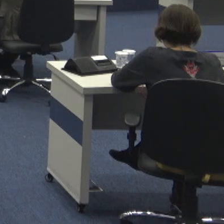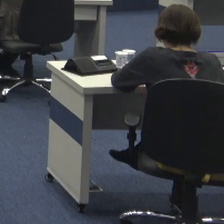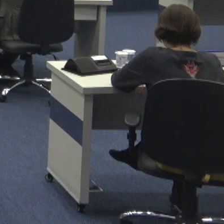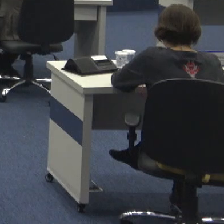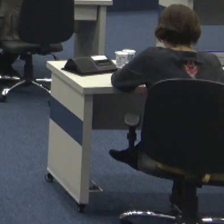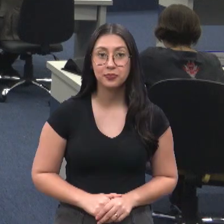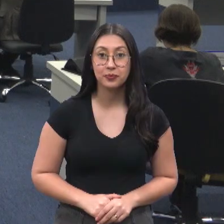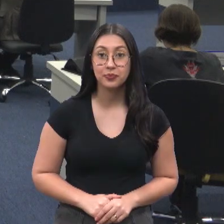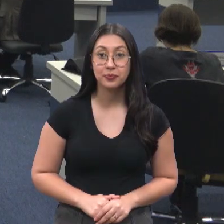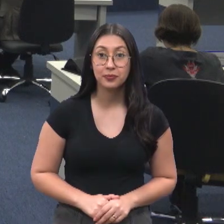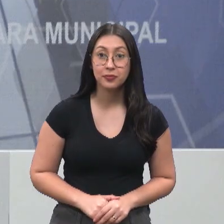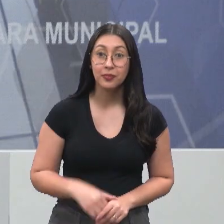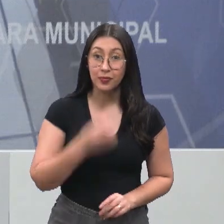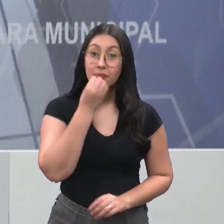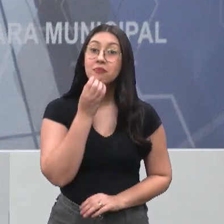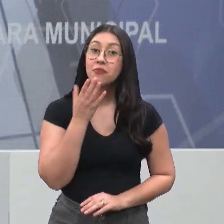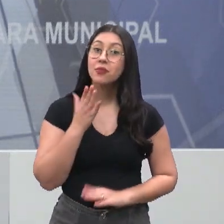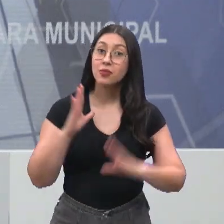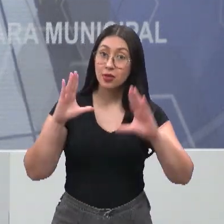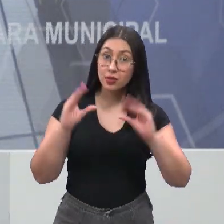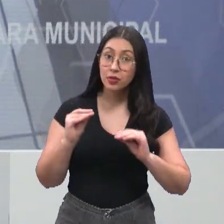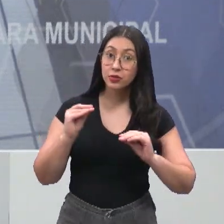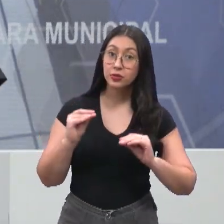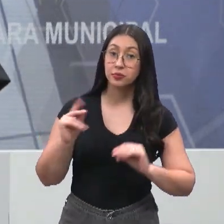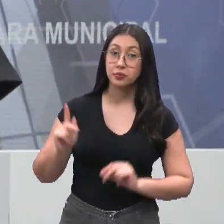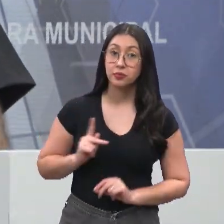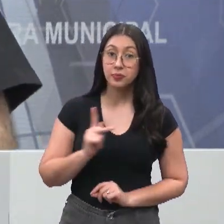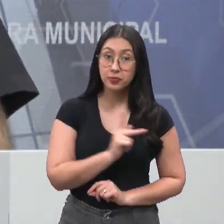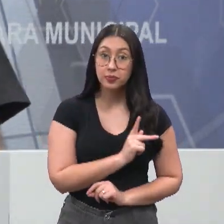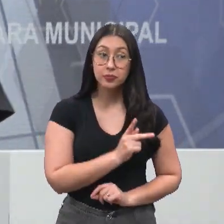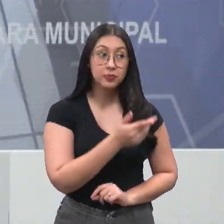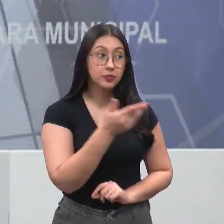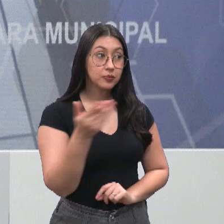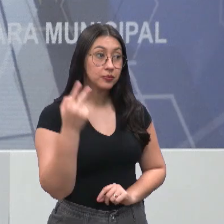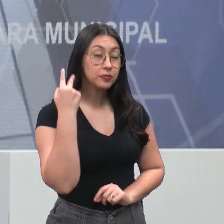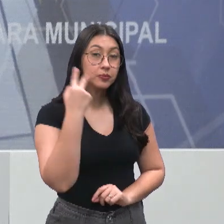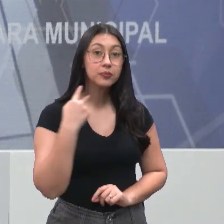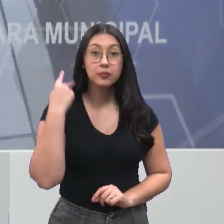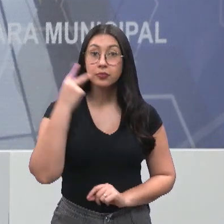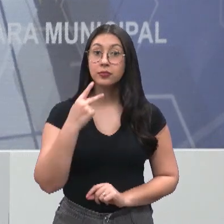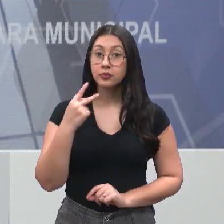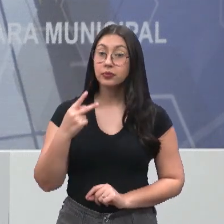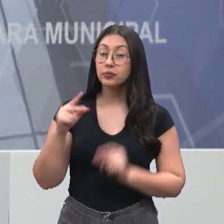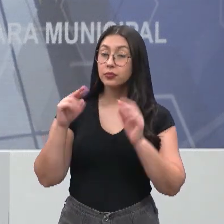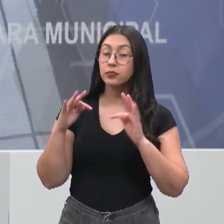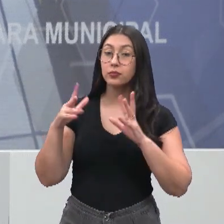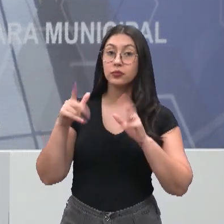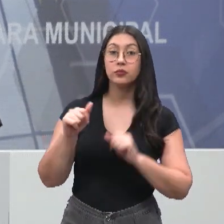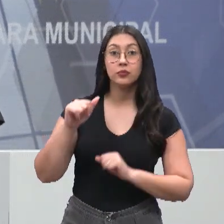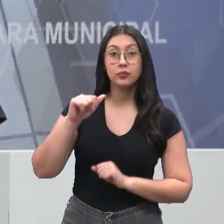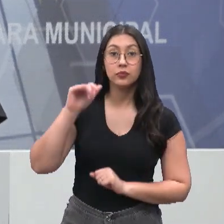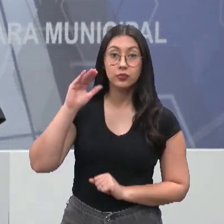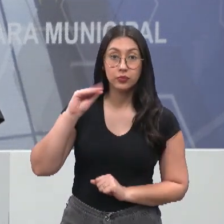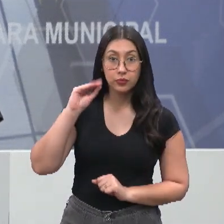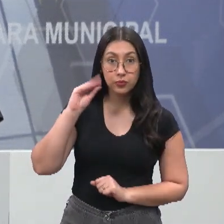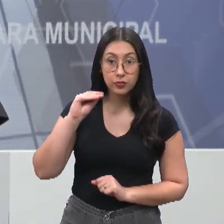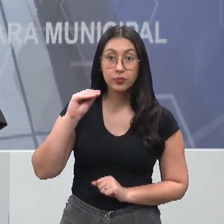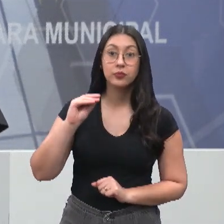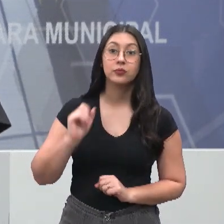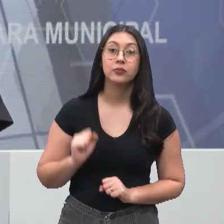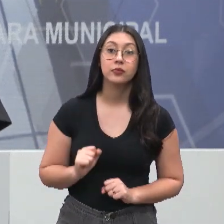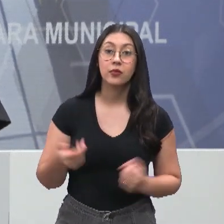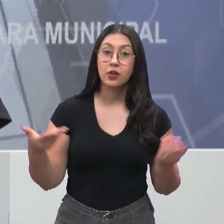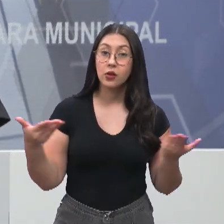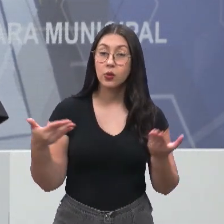Boa noite, presidente. Boa noite, vereadores, vereadora, a todos os funcionários aqui da casa. Hoje é um dia de